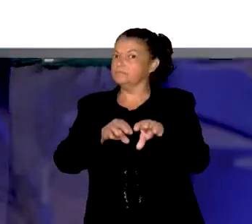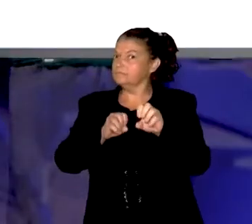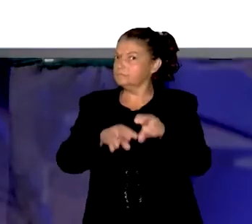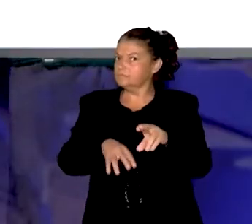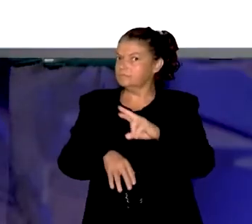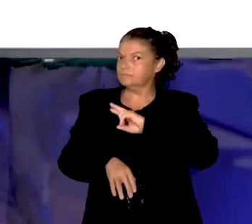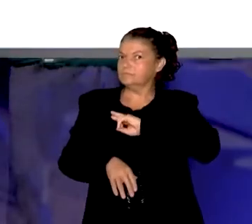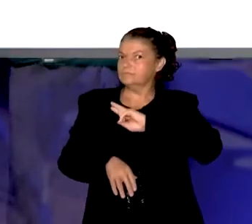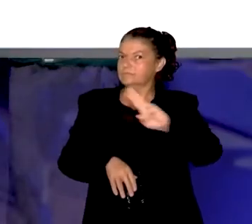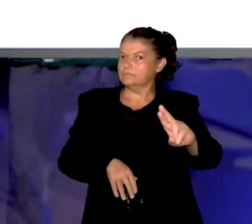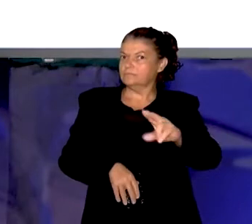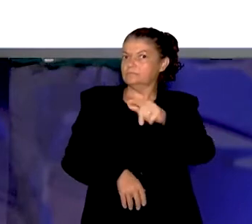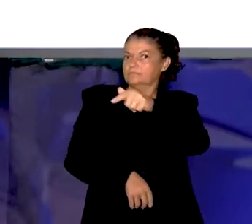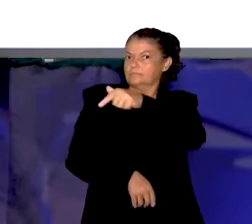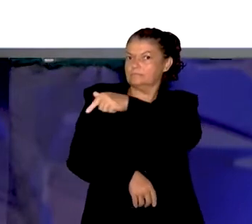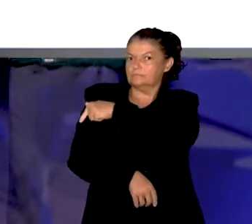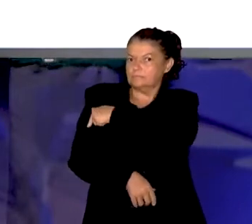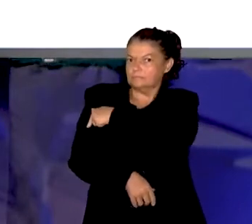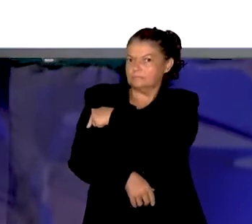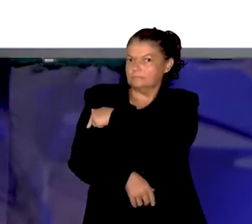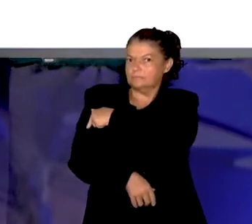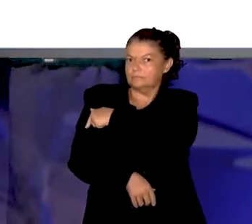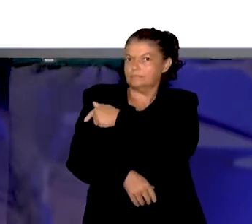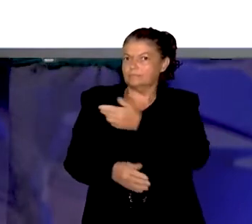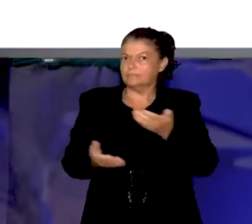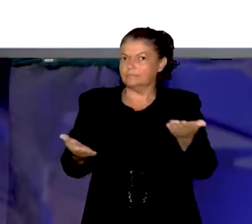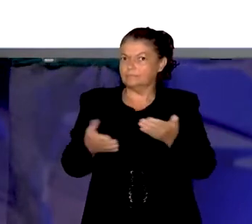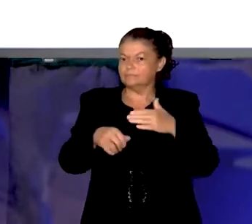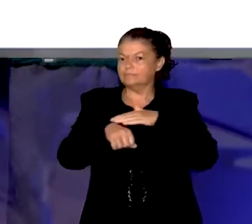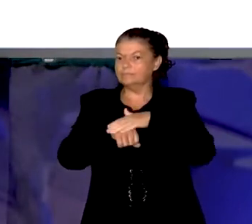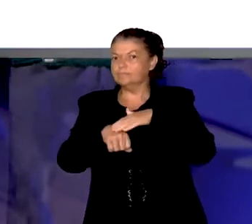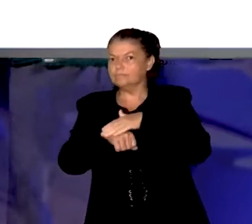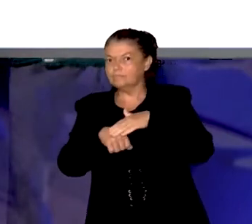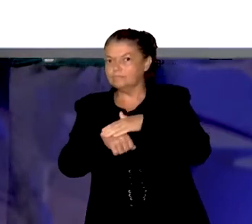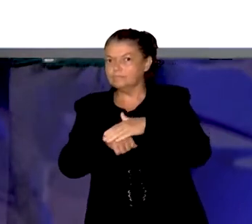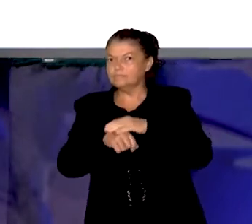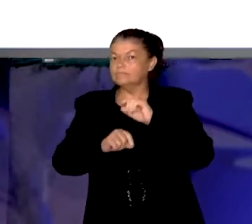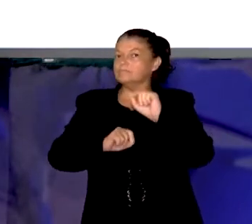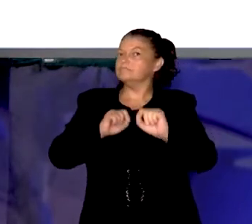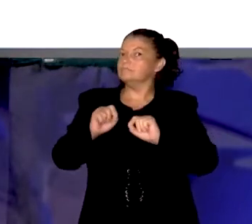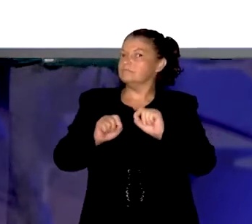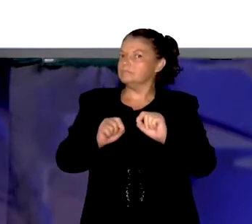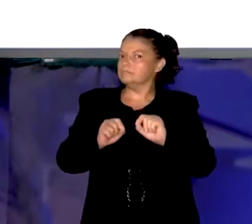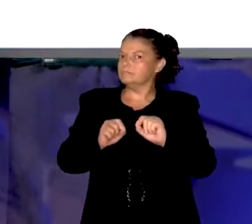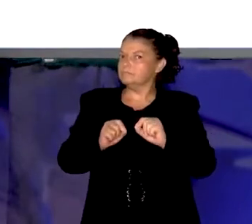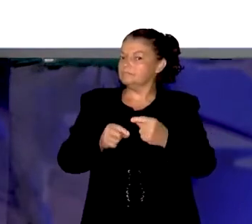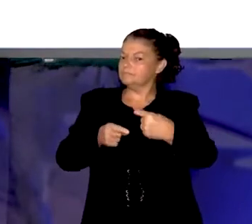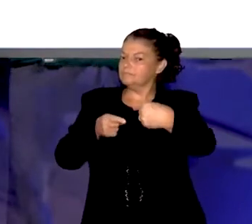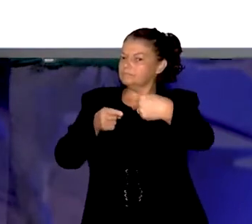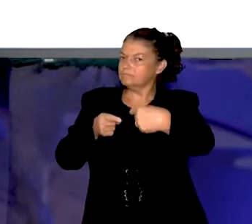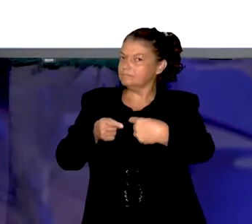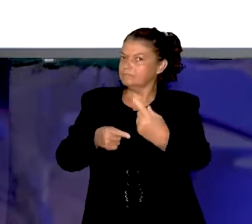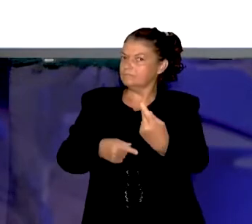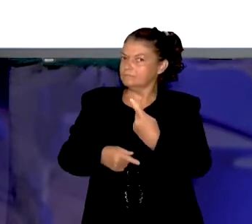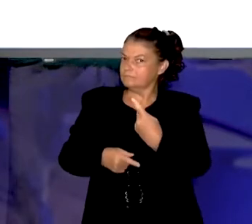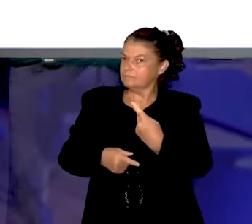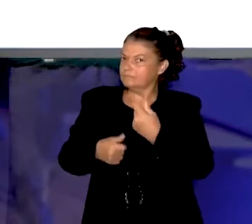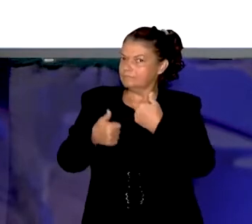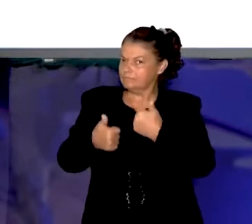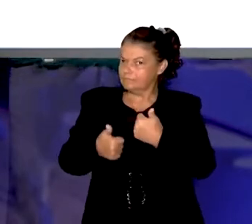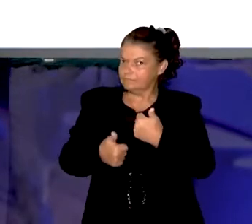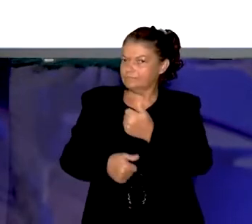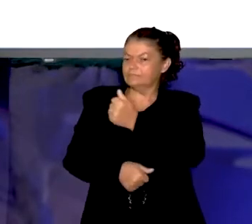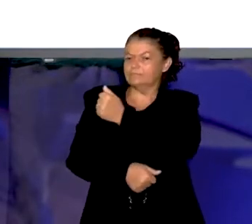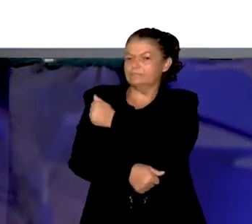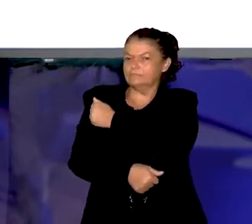religioso do 7º ano. Então, agora minha conversa é direcionada a você, aluno do 7º ano. Seja